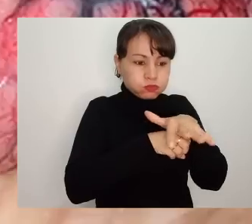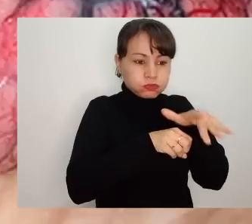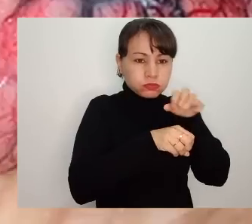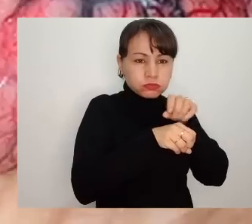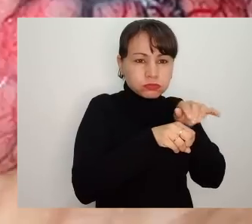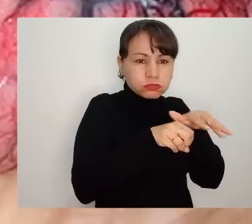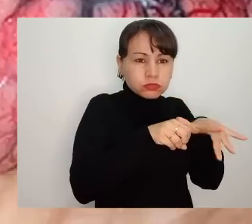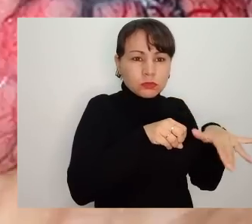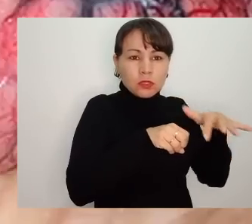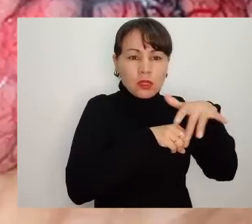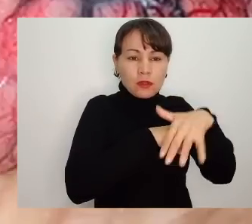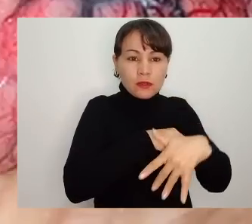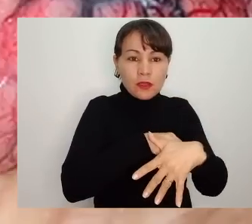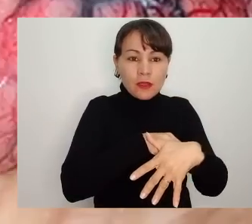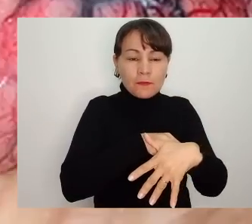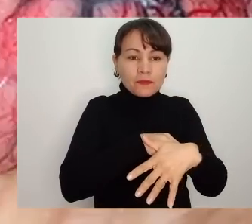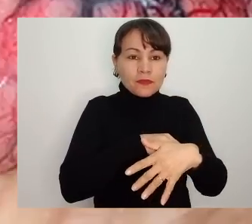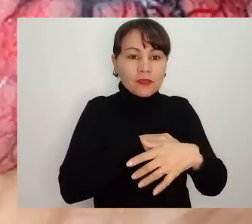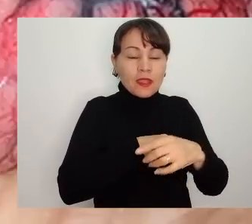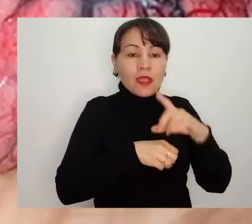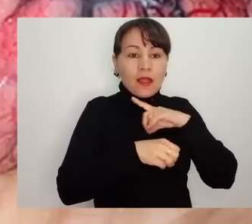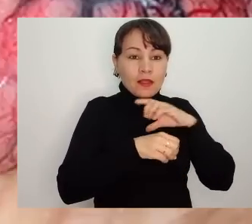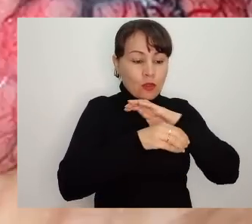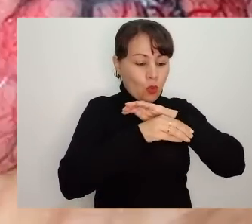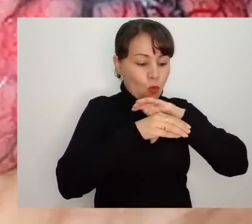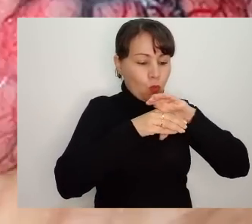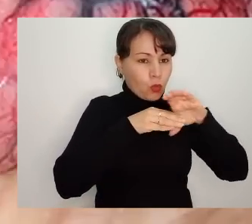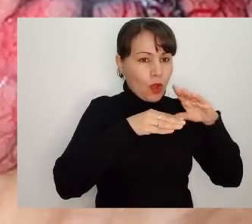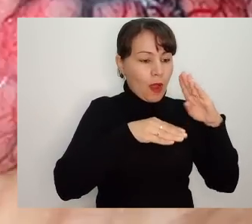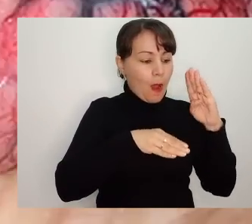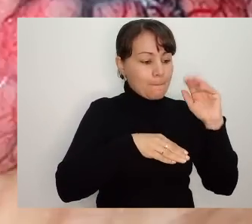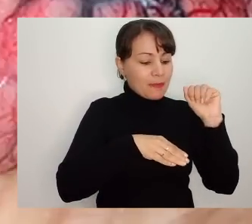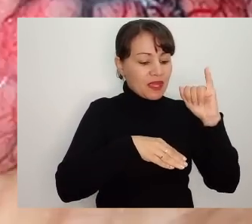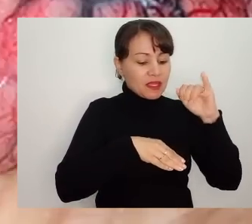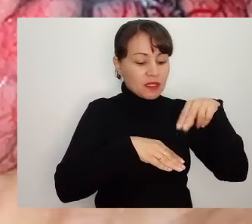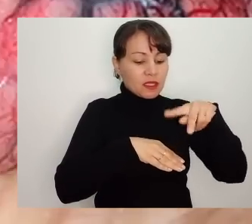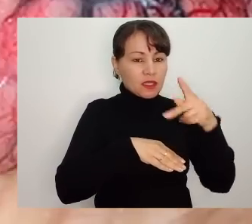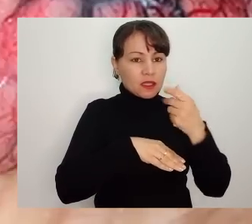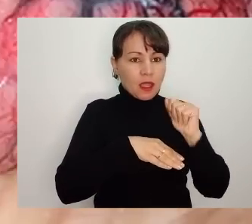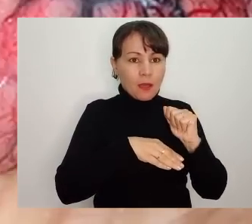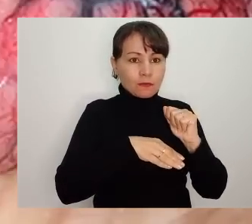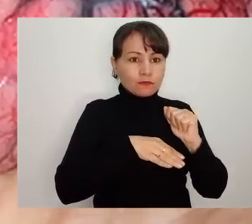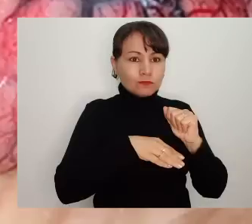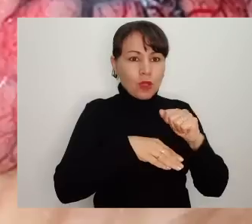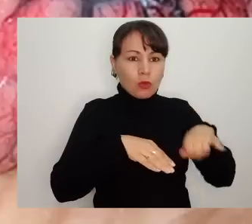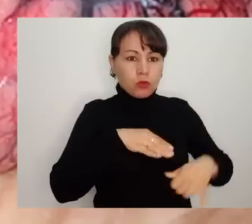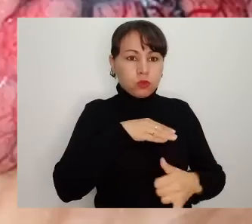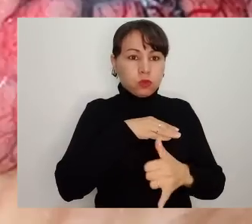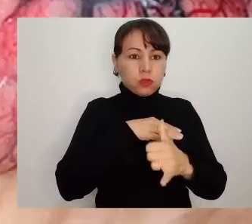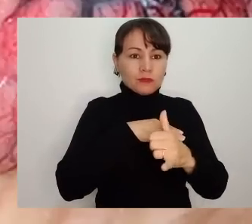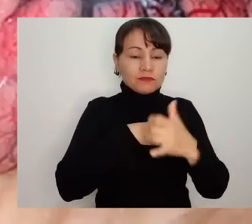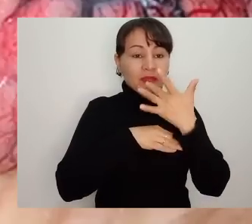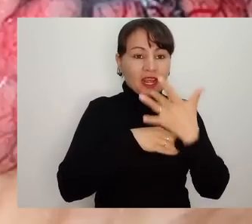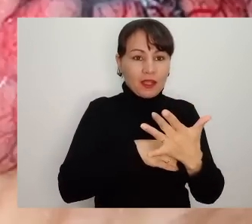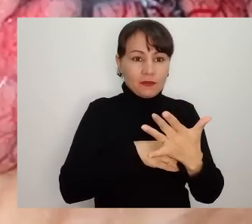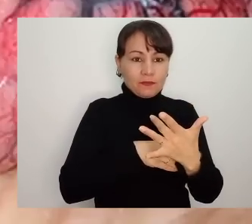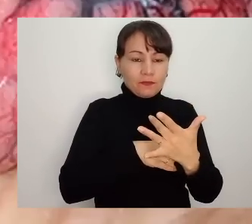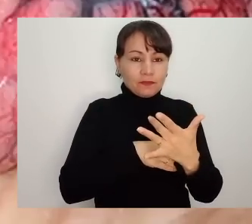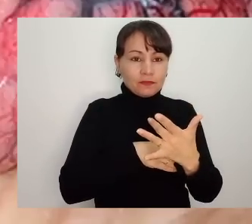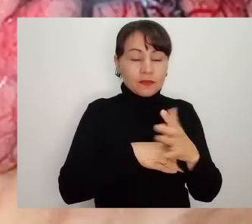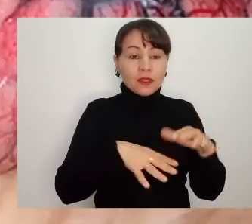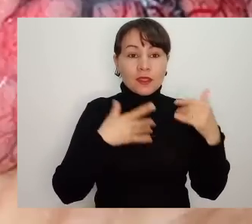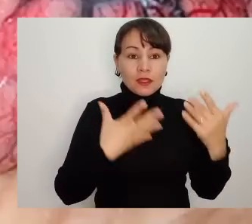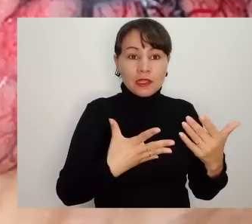feixe de axônios, essas caudas, elas são revestidas com a bainha de mielina, por isso que nós temos a substância